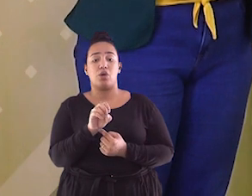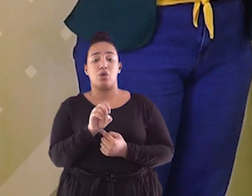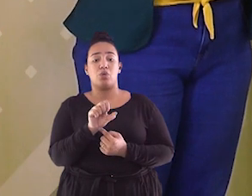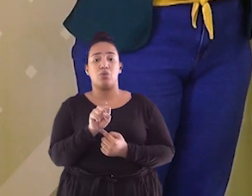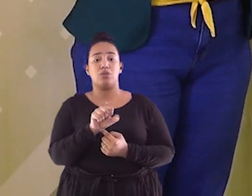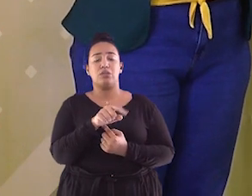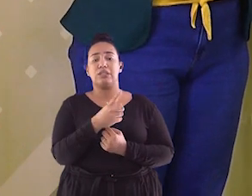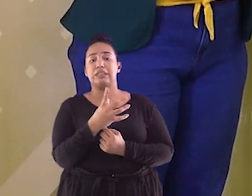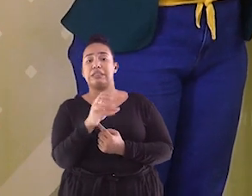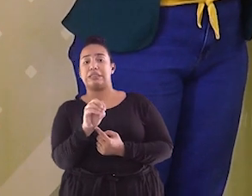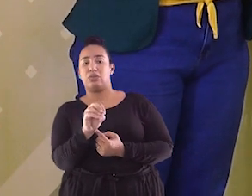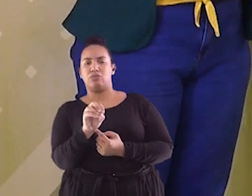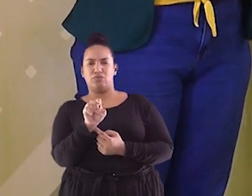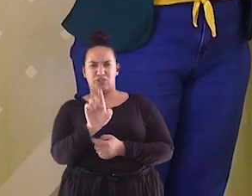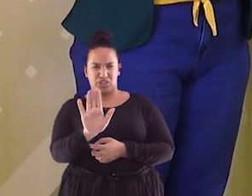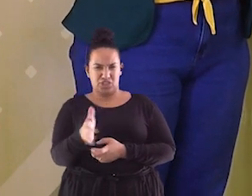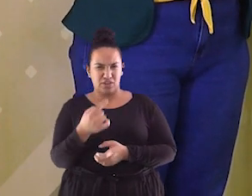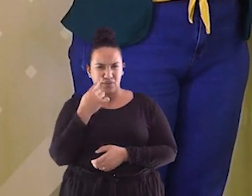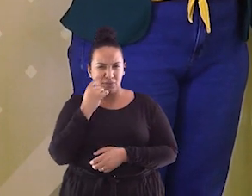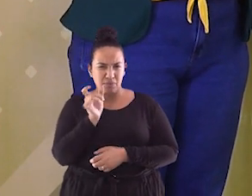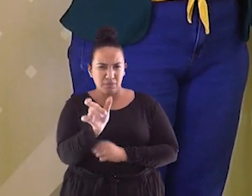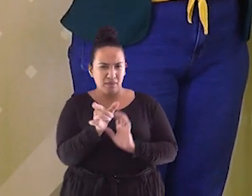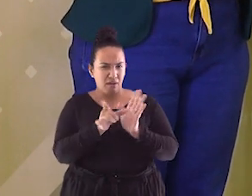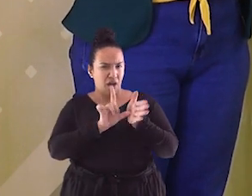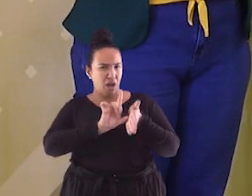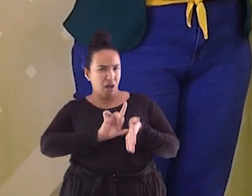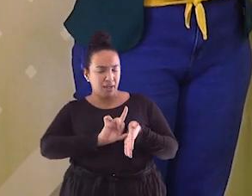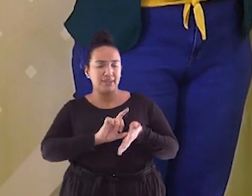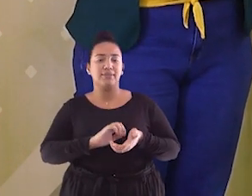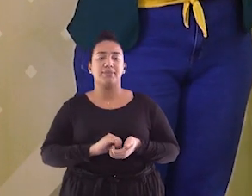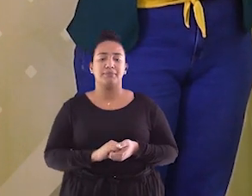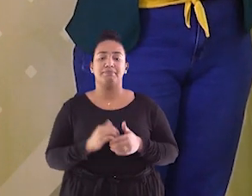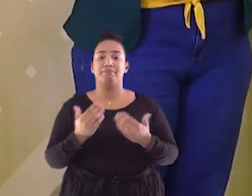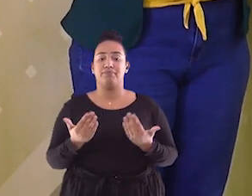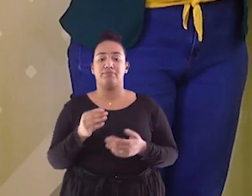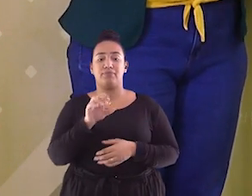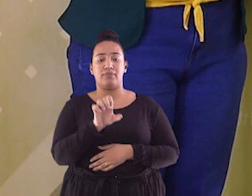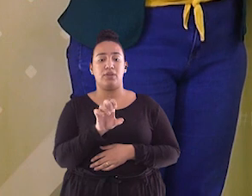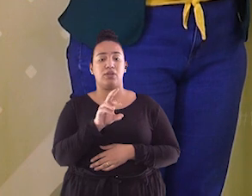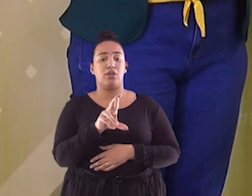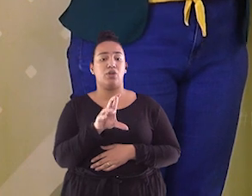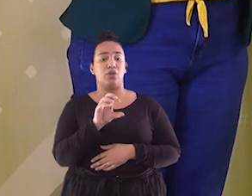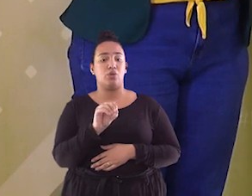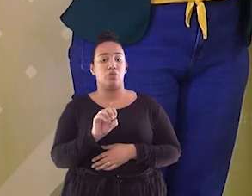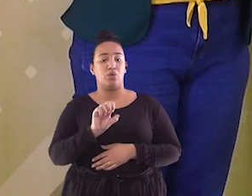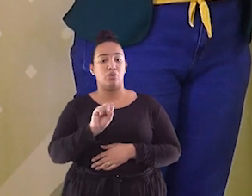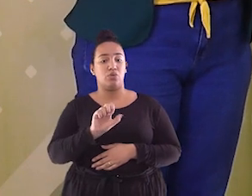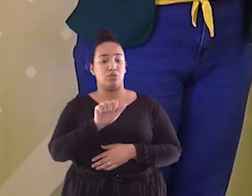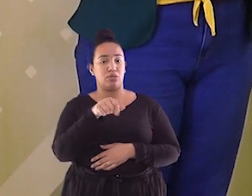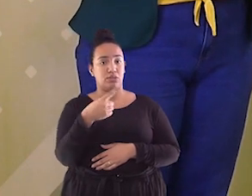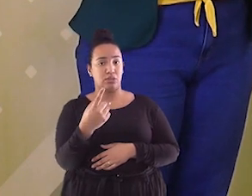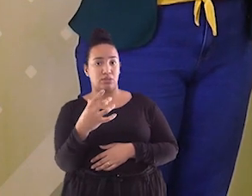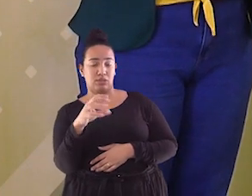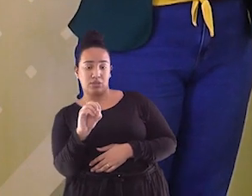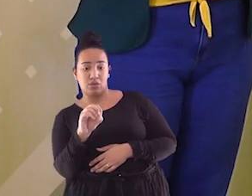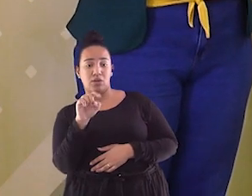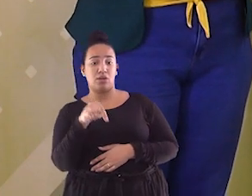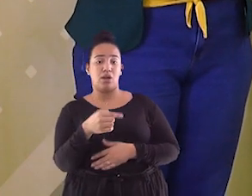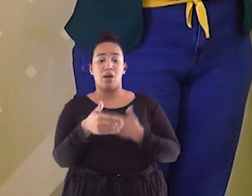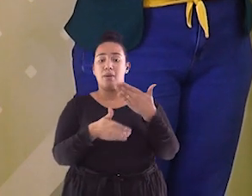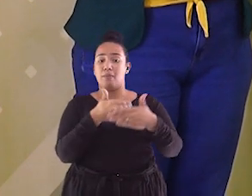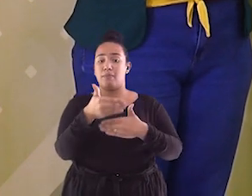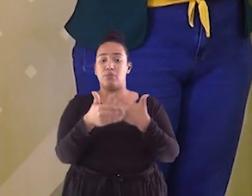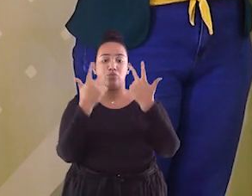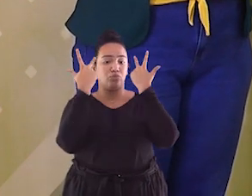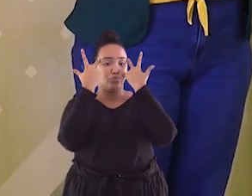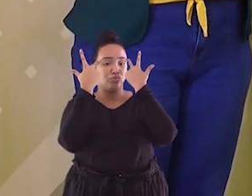né? Você já ouviu ela antes? Então, a erosão é um processo natural, que está ligado ao desgaste